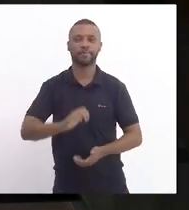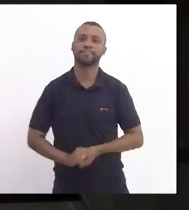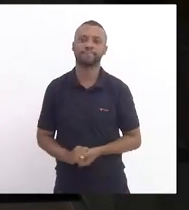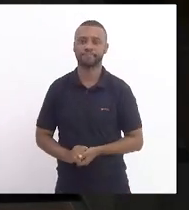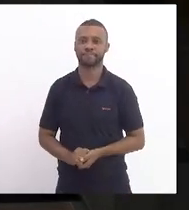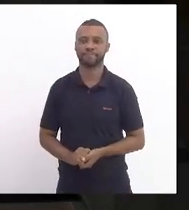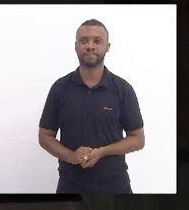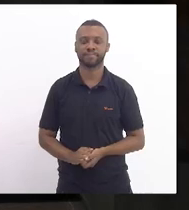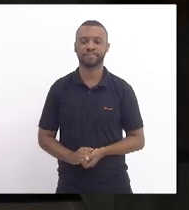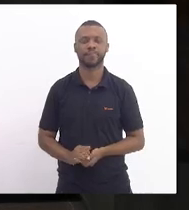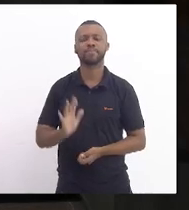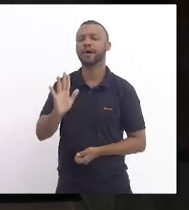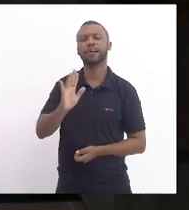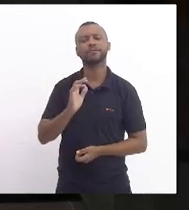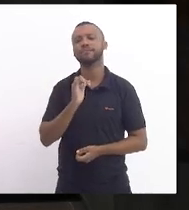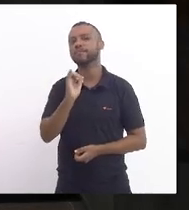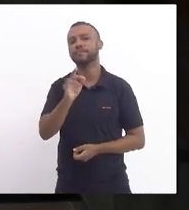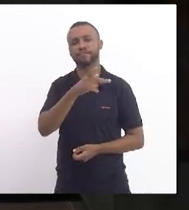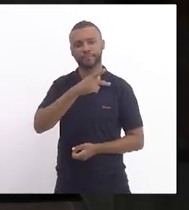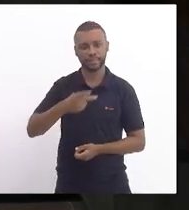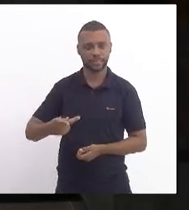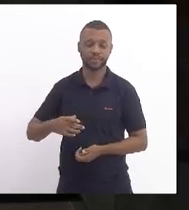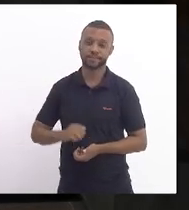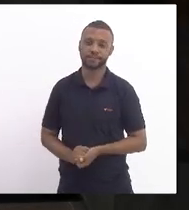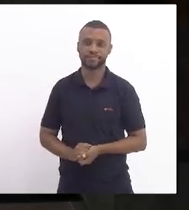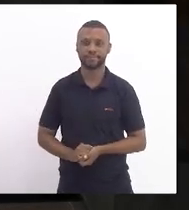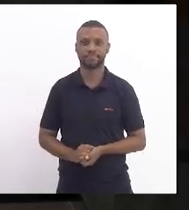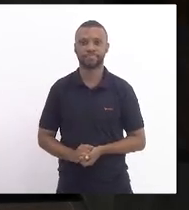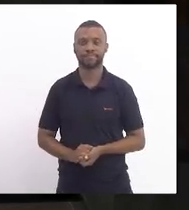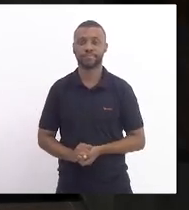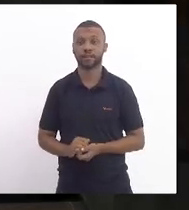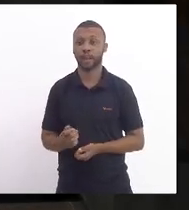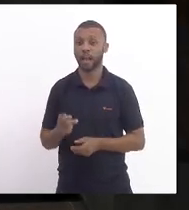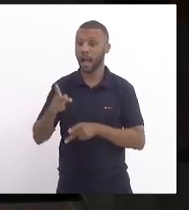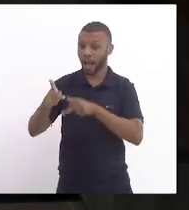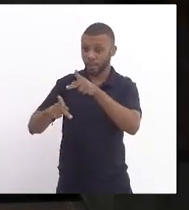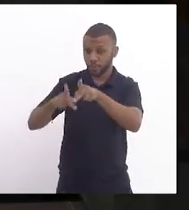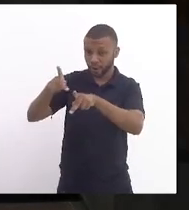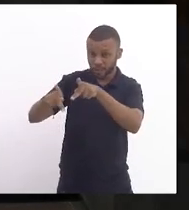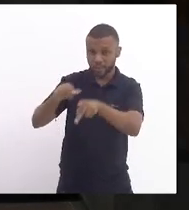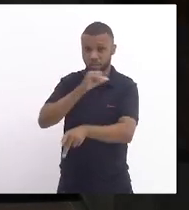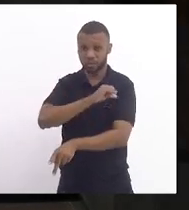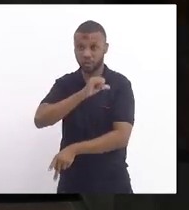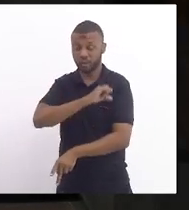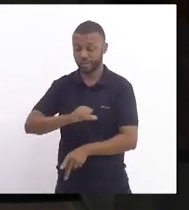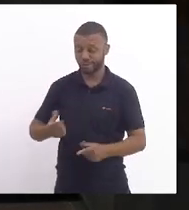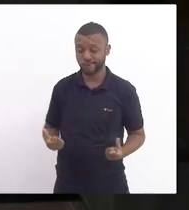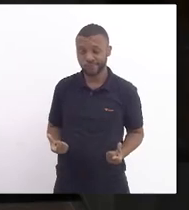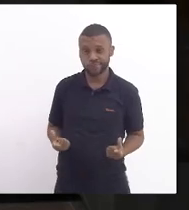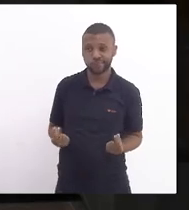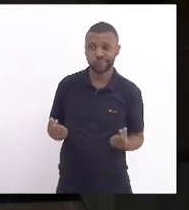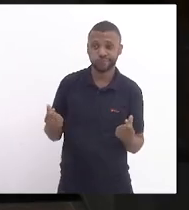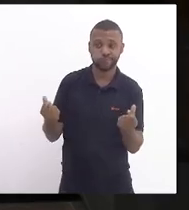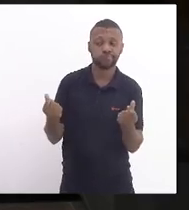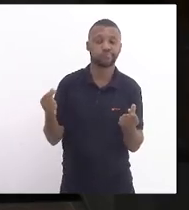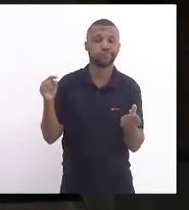é mas senhora Presidente o bolso da população Fluminense anda